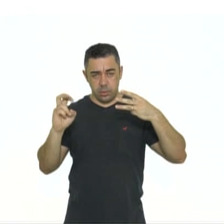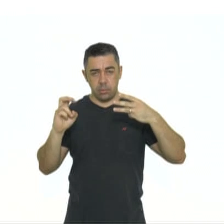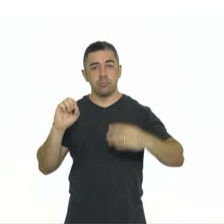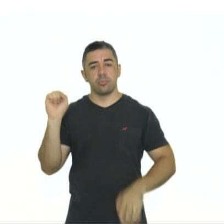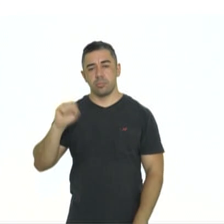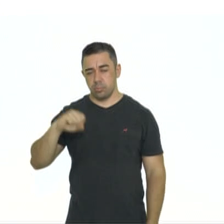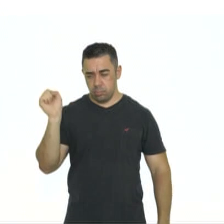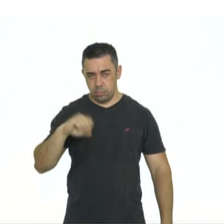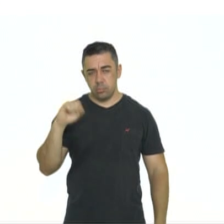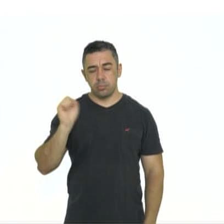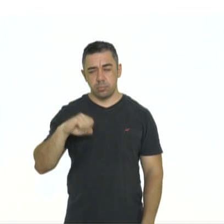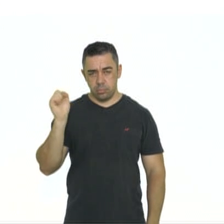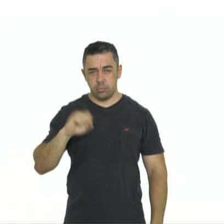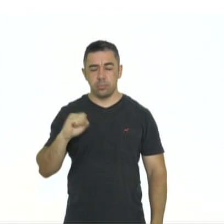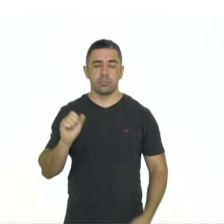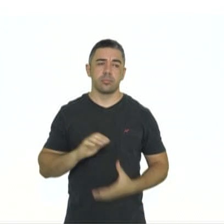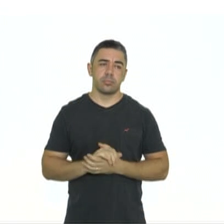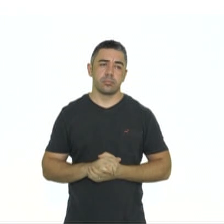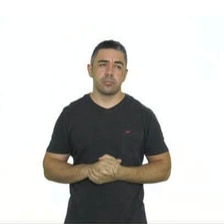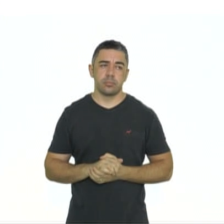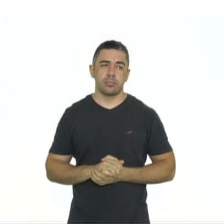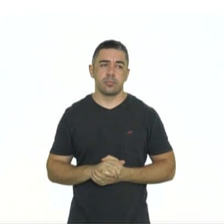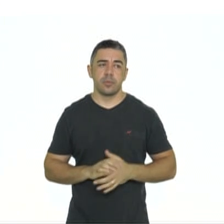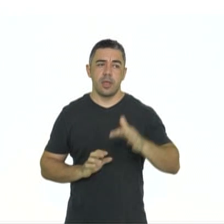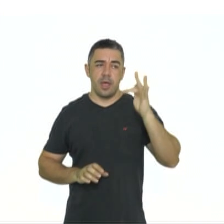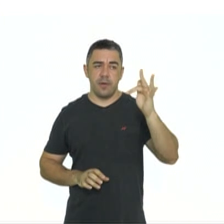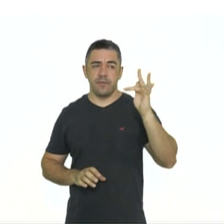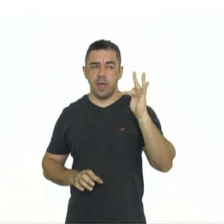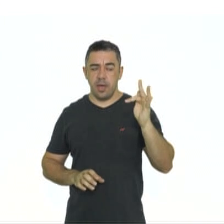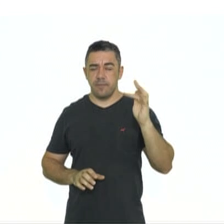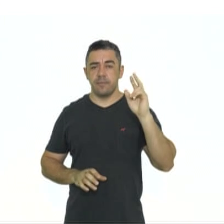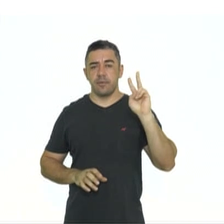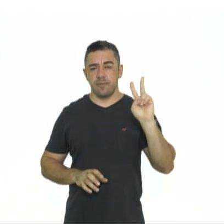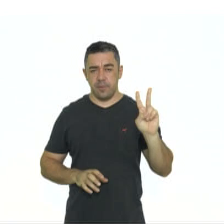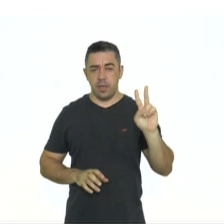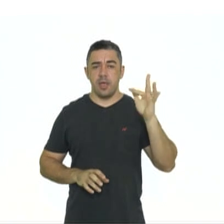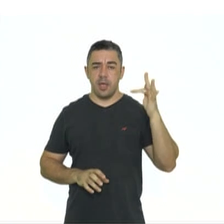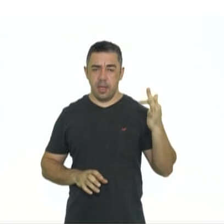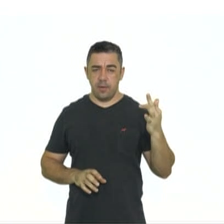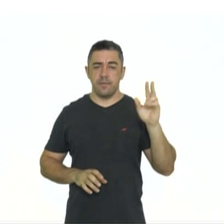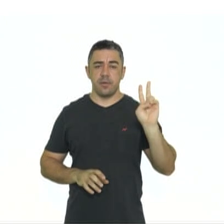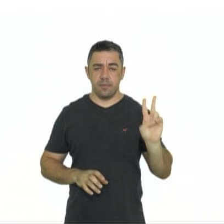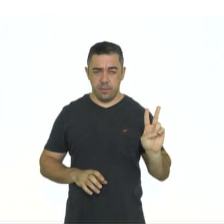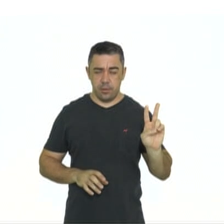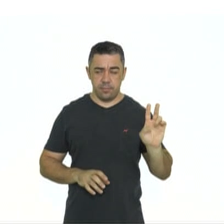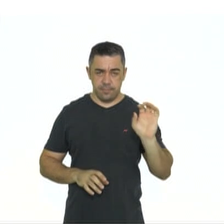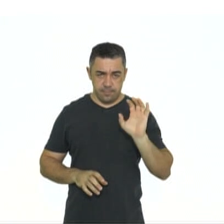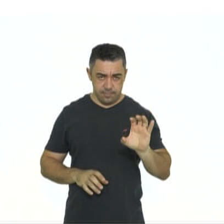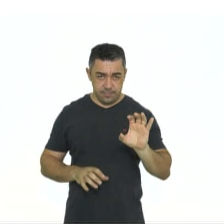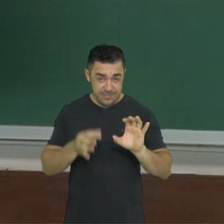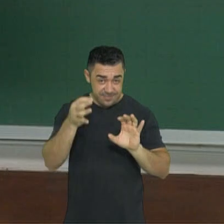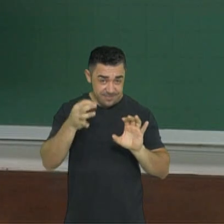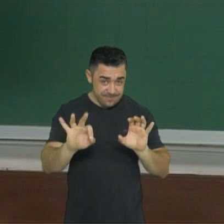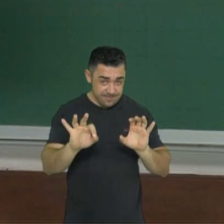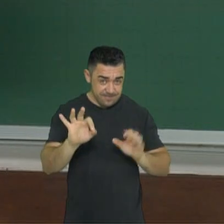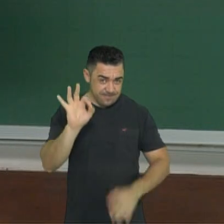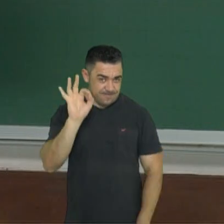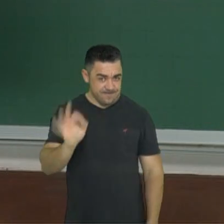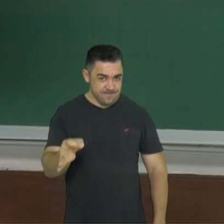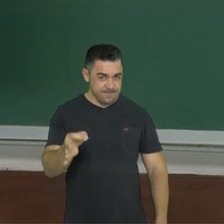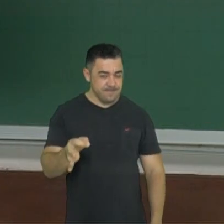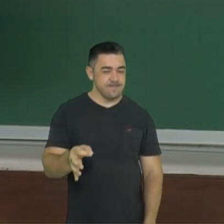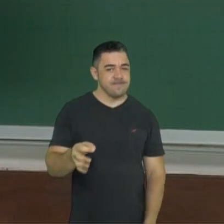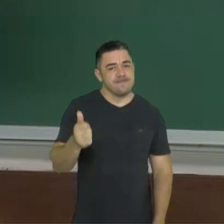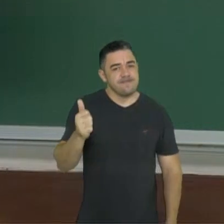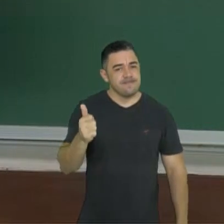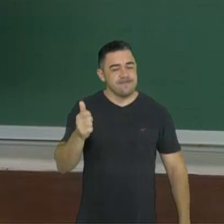menor que 5 sim então ficou F F V F V acertaram foi